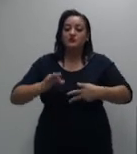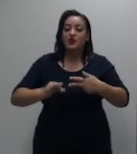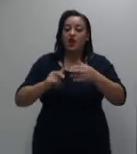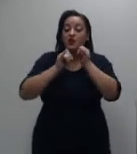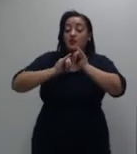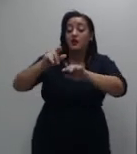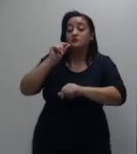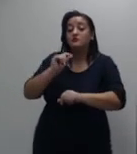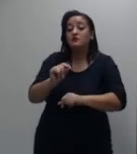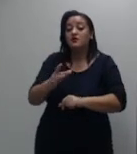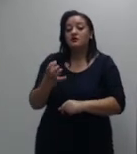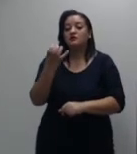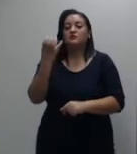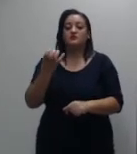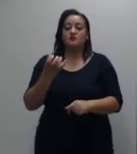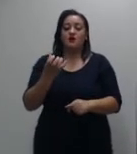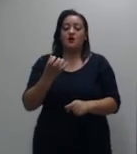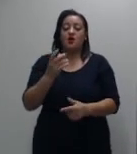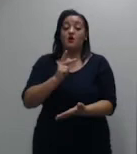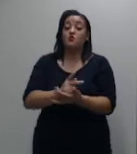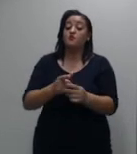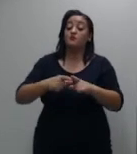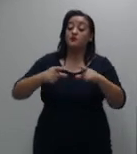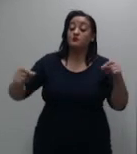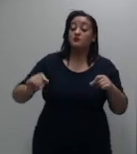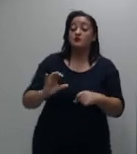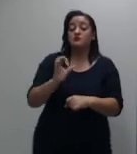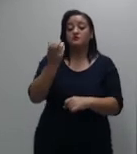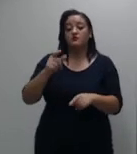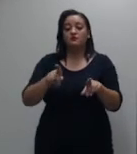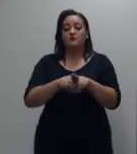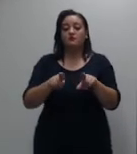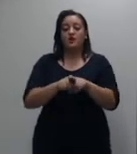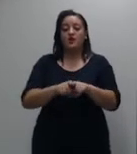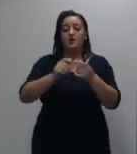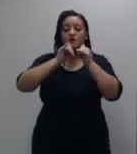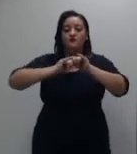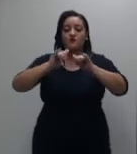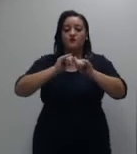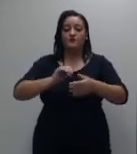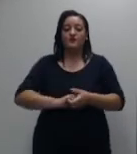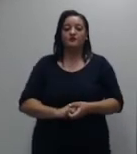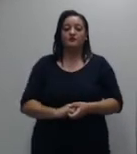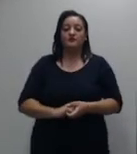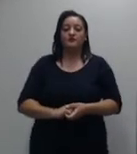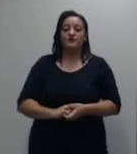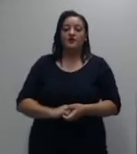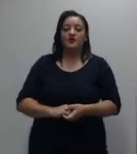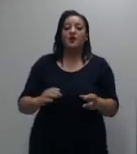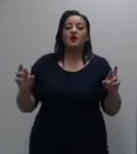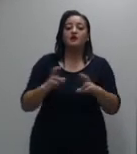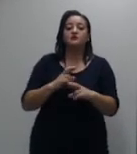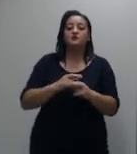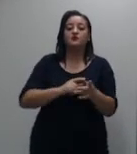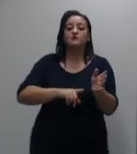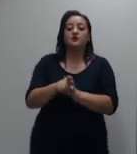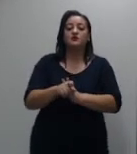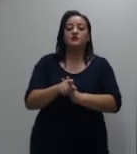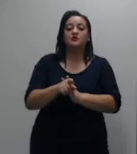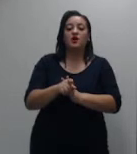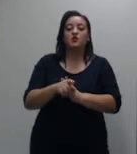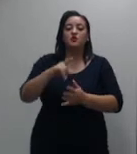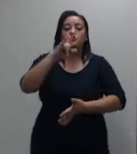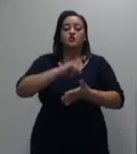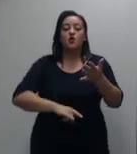e a decisão a extensão da decisão proferida pelas Ilhas queima no tocante à questão numa aplicação de documento